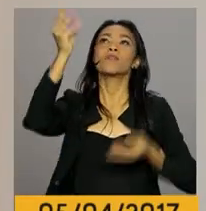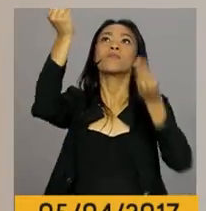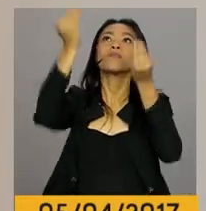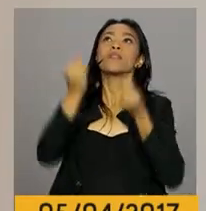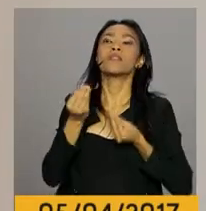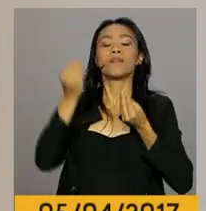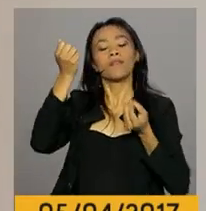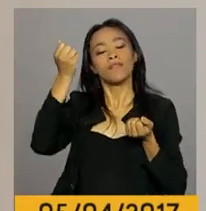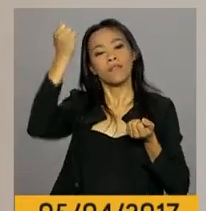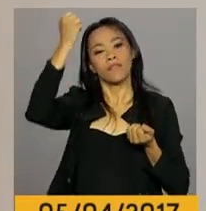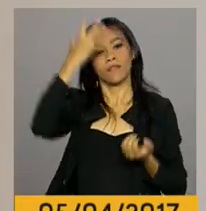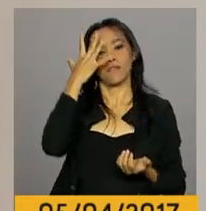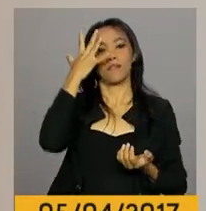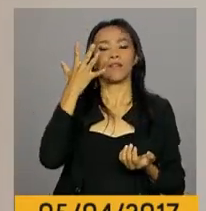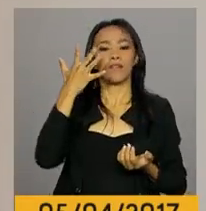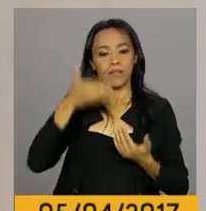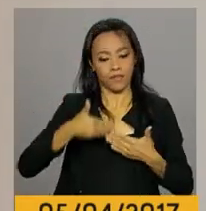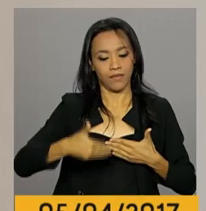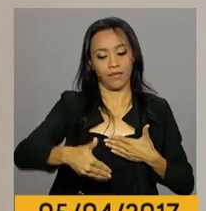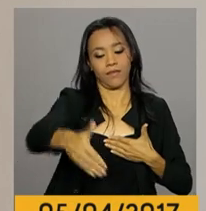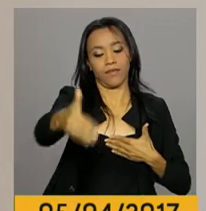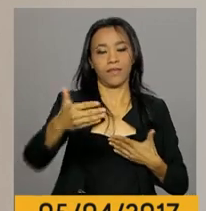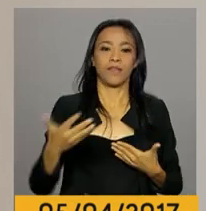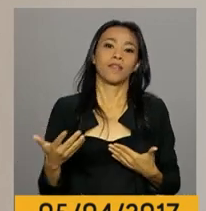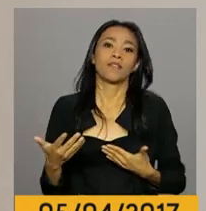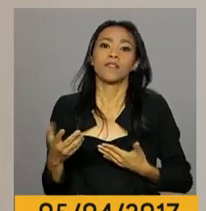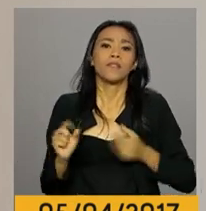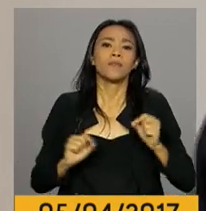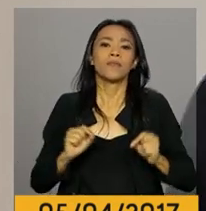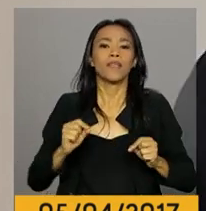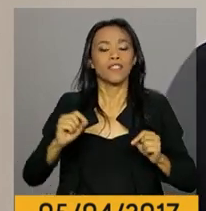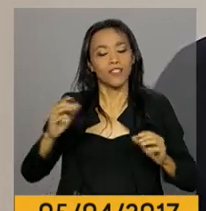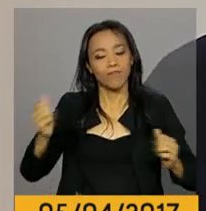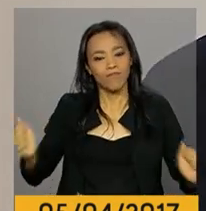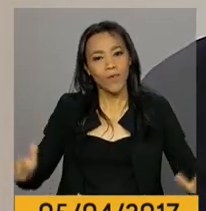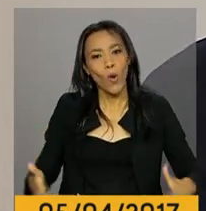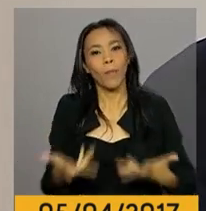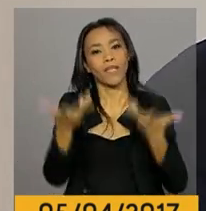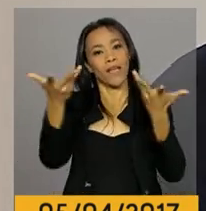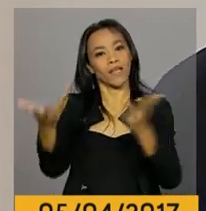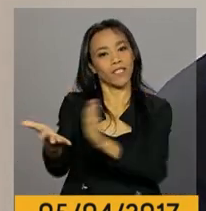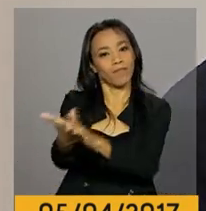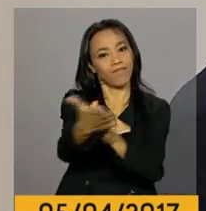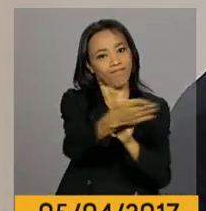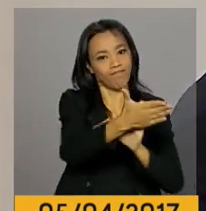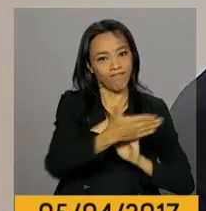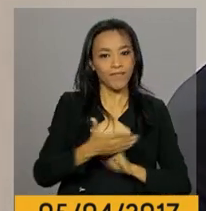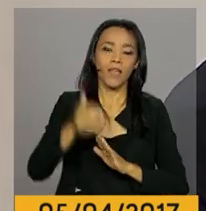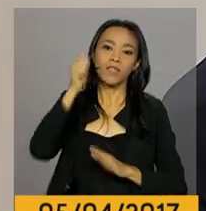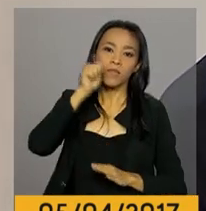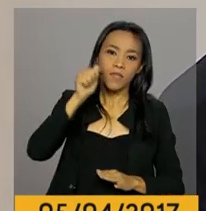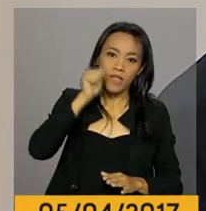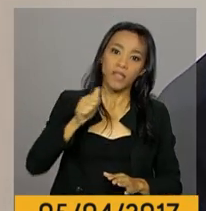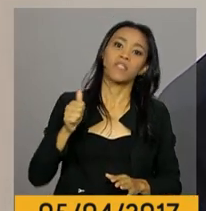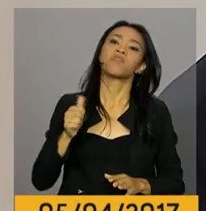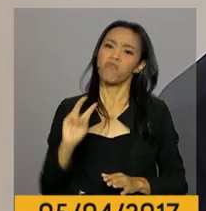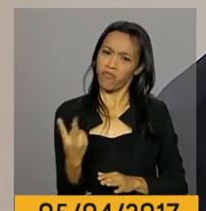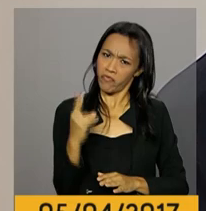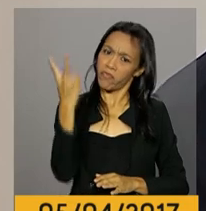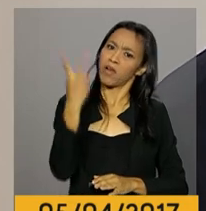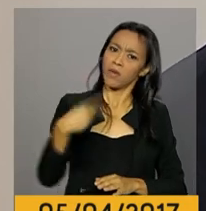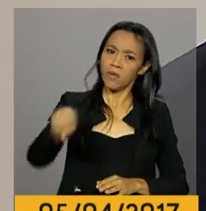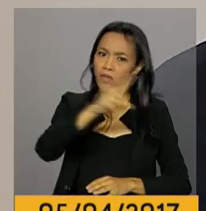de ao longo do tempo praticar alguns gestos de homenagem às mulheres de reconhecimento do valor das